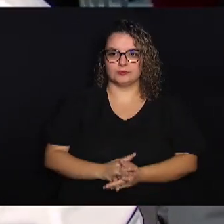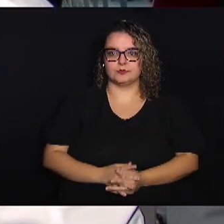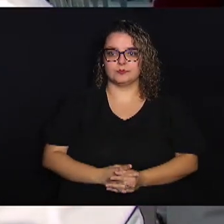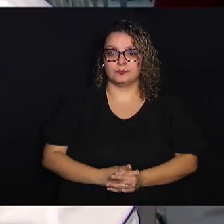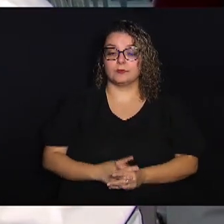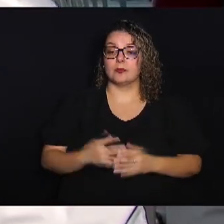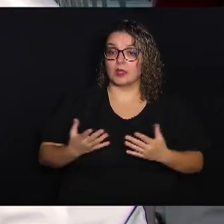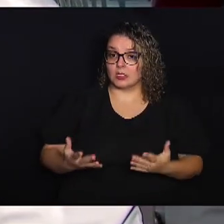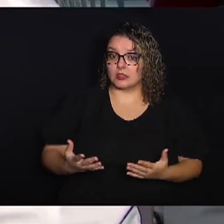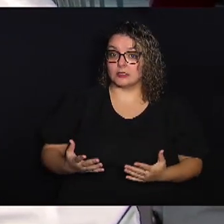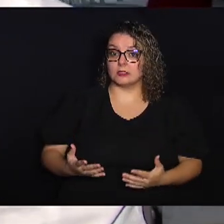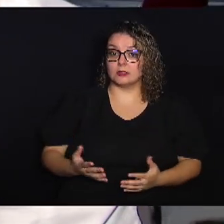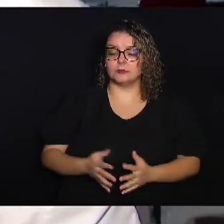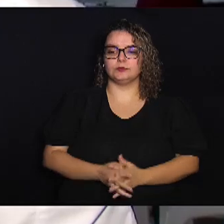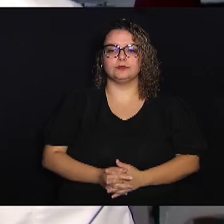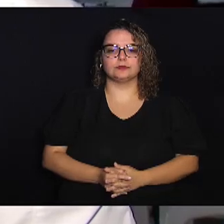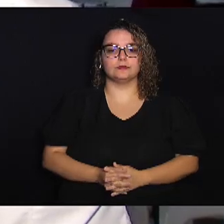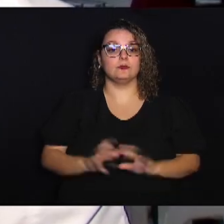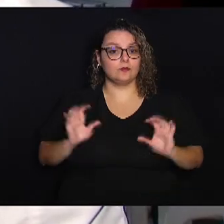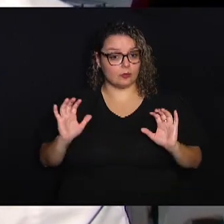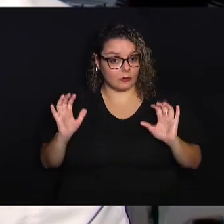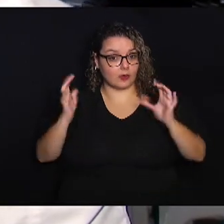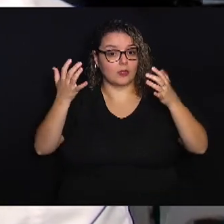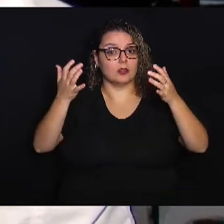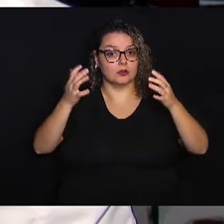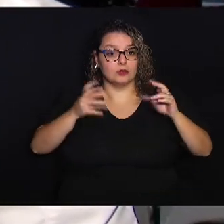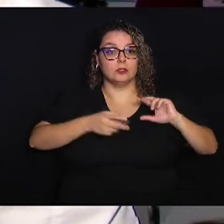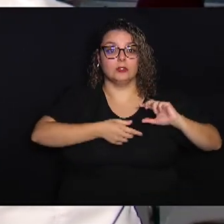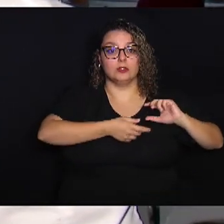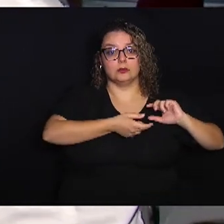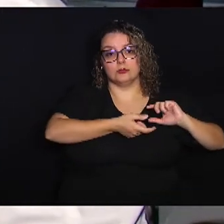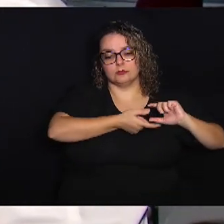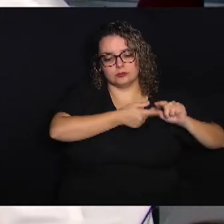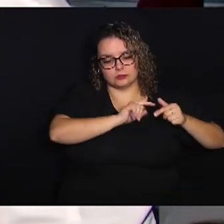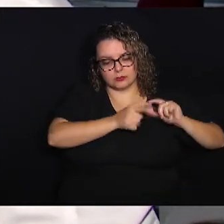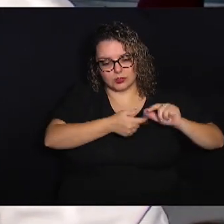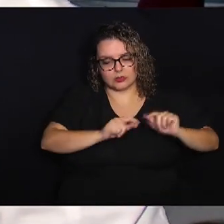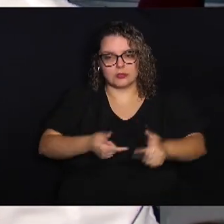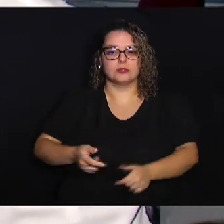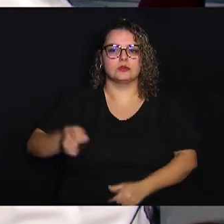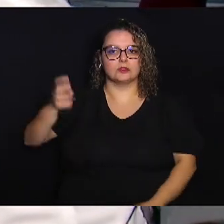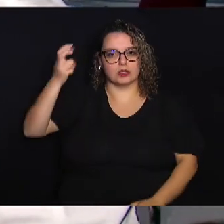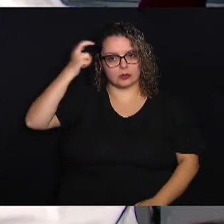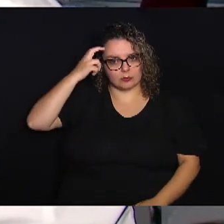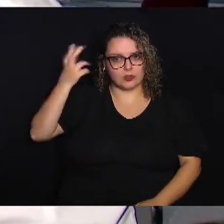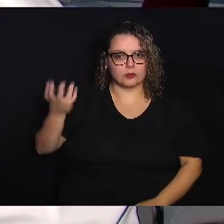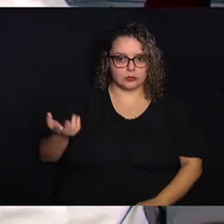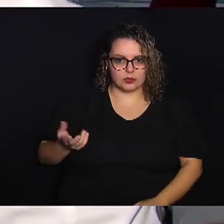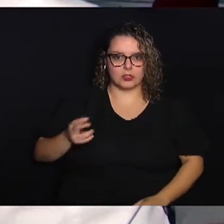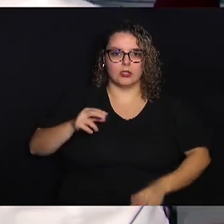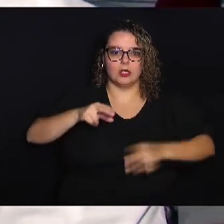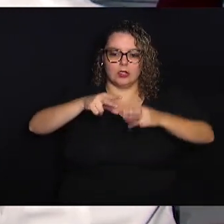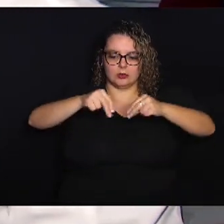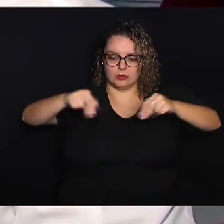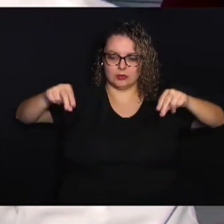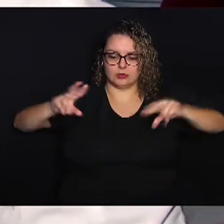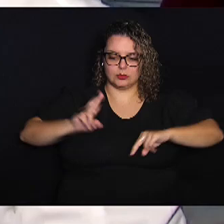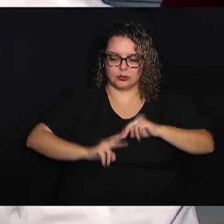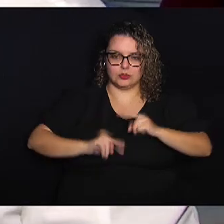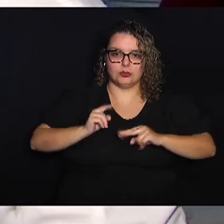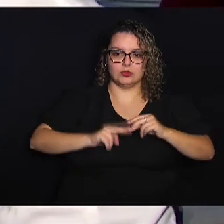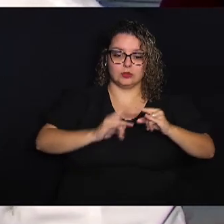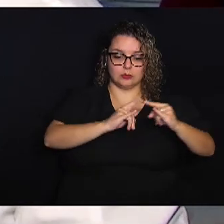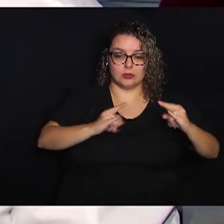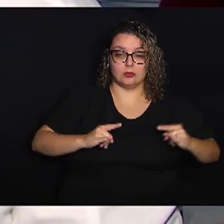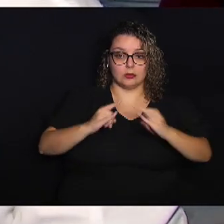você resgatando nesses eventos culturais, principalmente a quadrilha, as barracas típicas, as vestimentas,